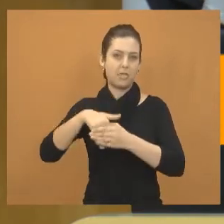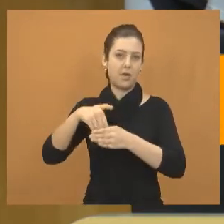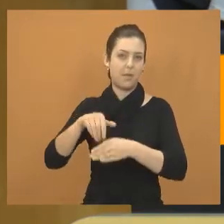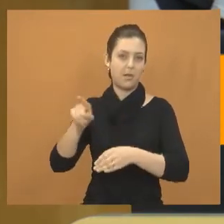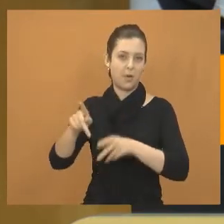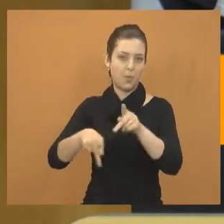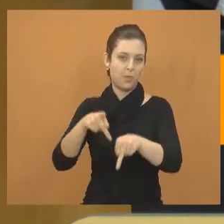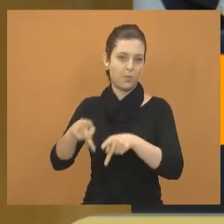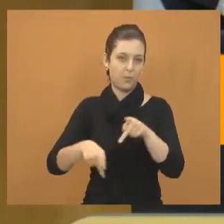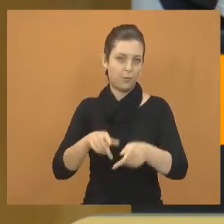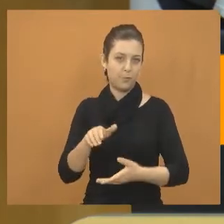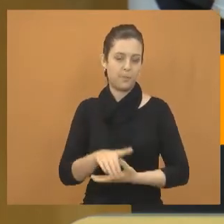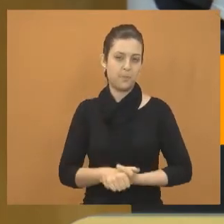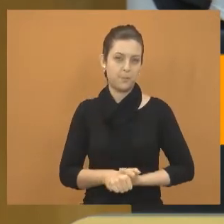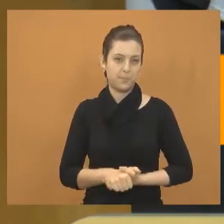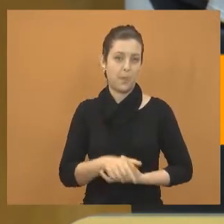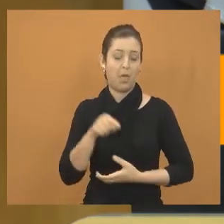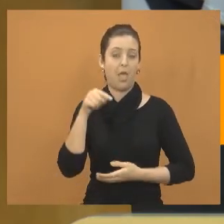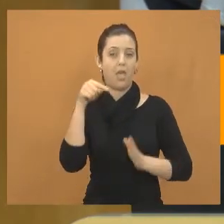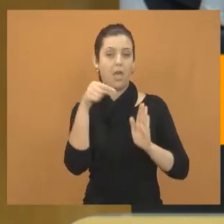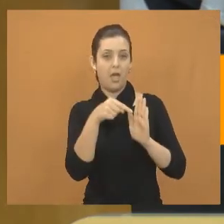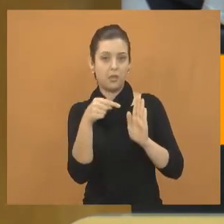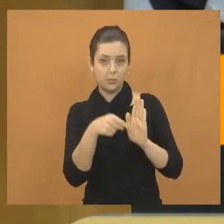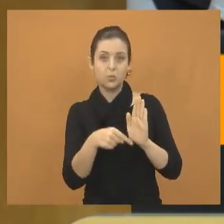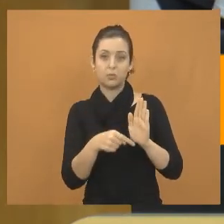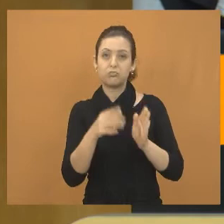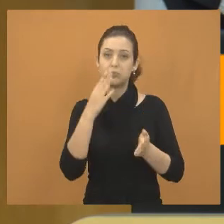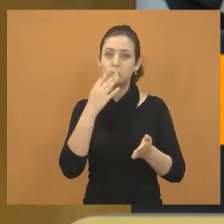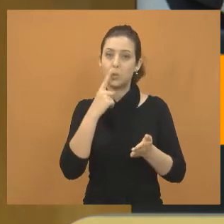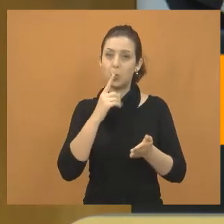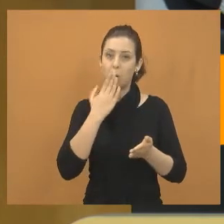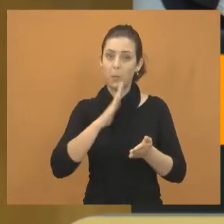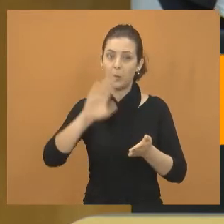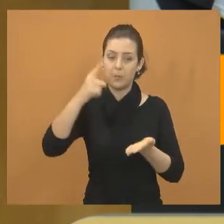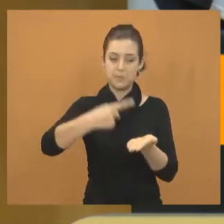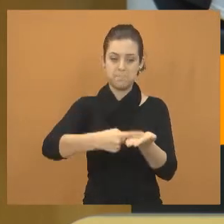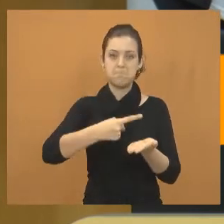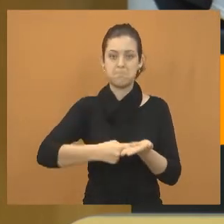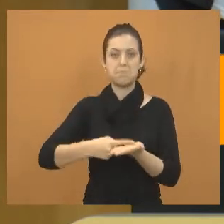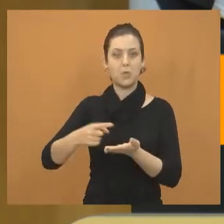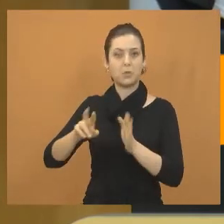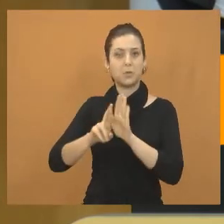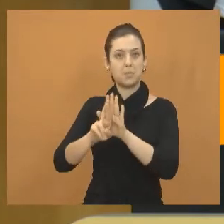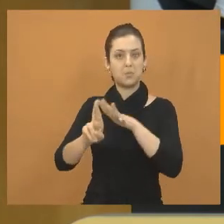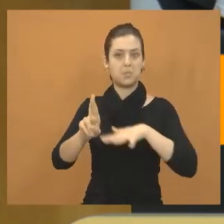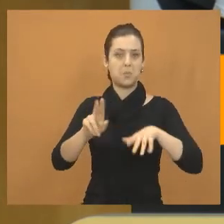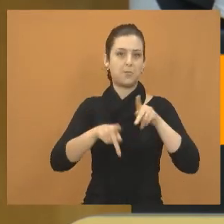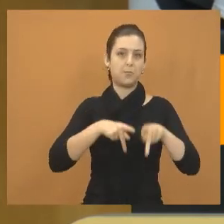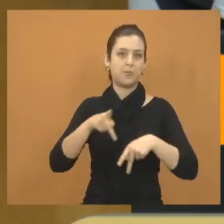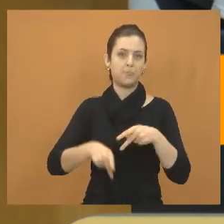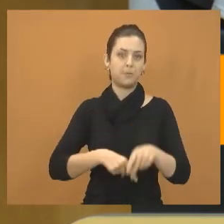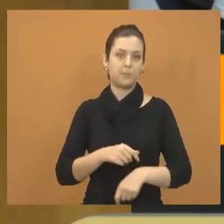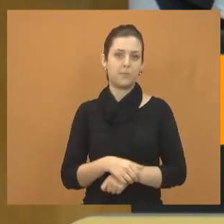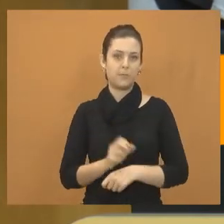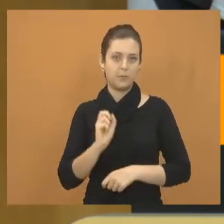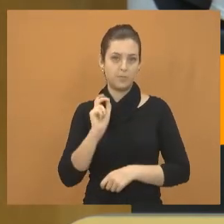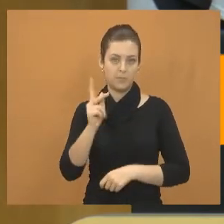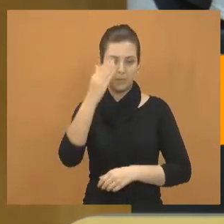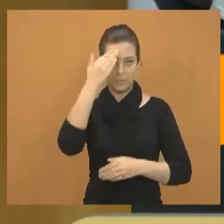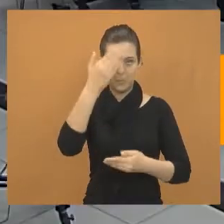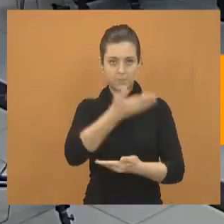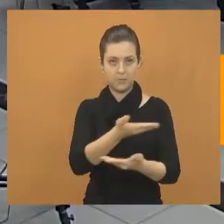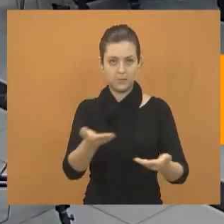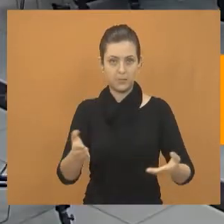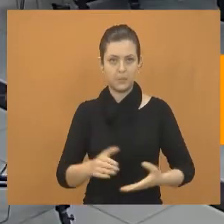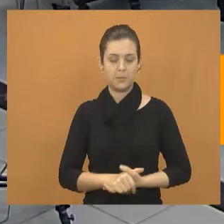pela população de Jacareí, e é isso que é o compromisso que a gente assume aqui enquanto representante da população. Ok? Obrigado a